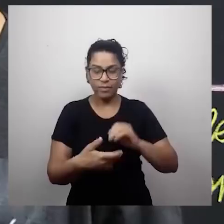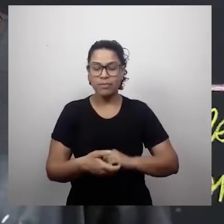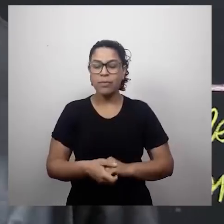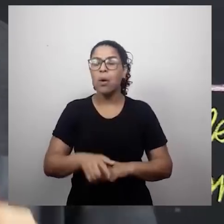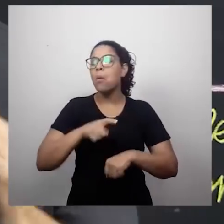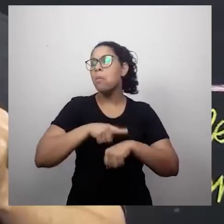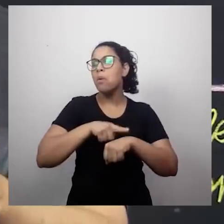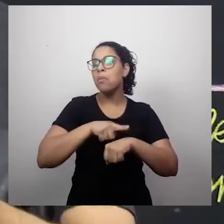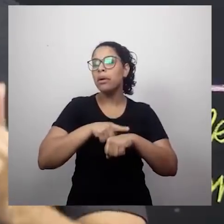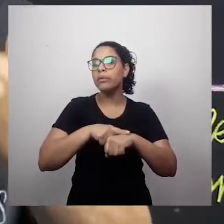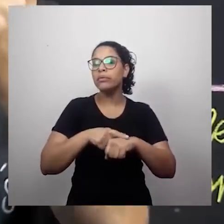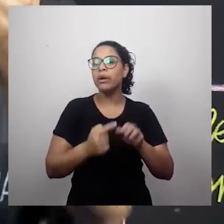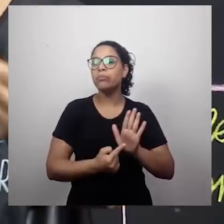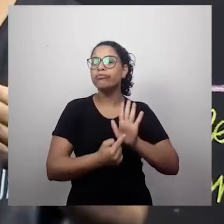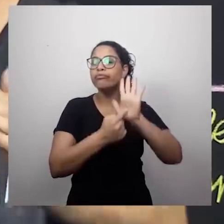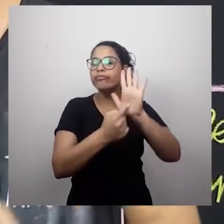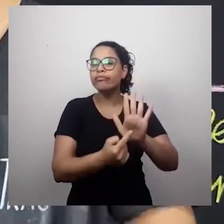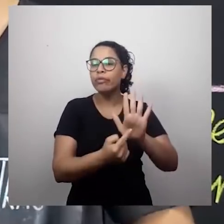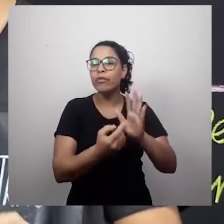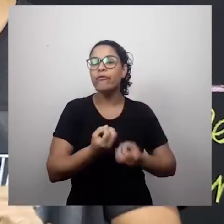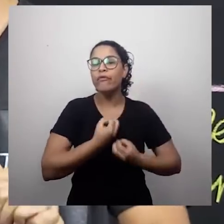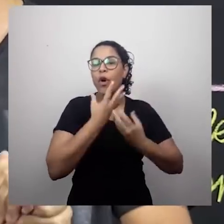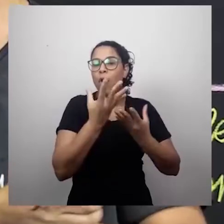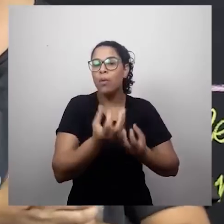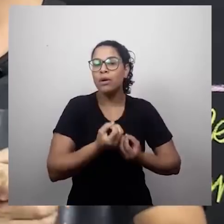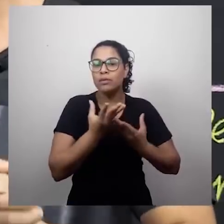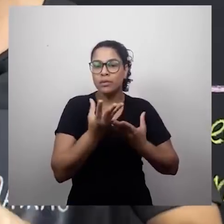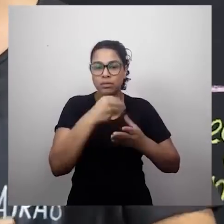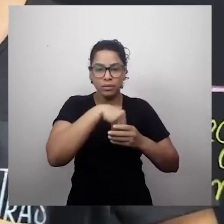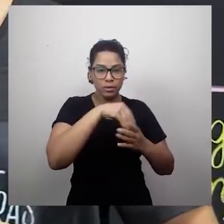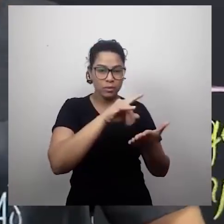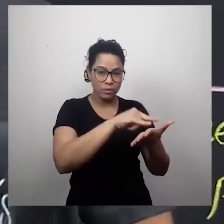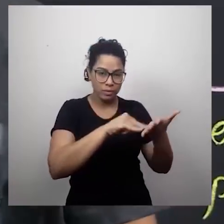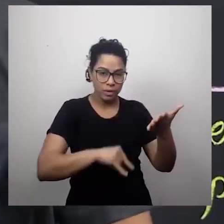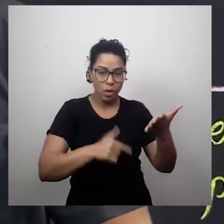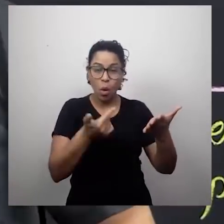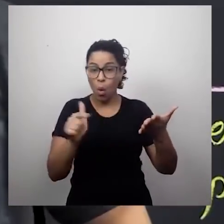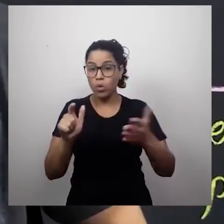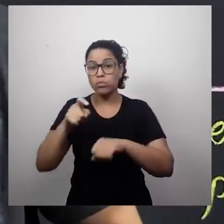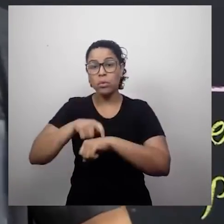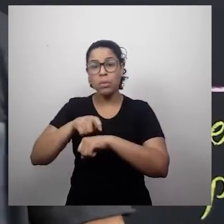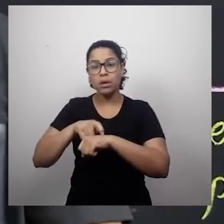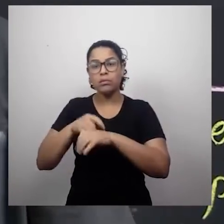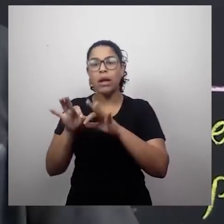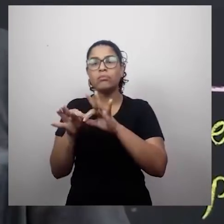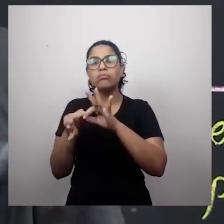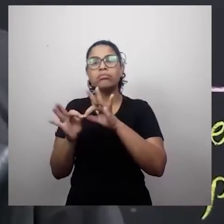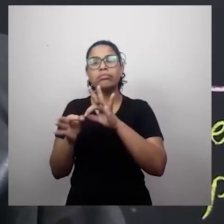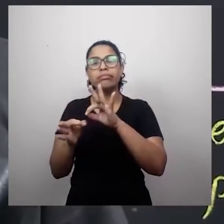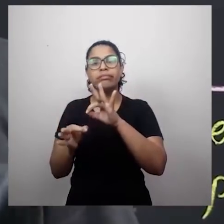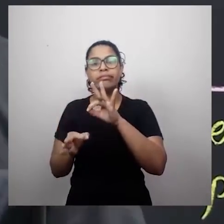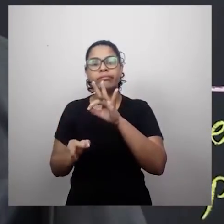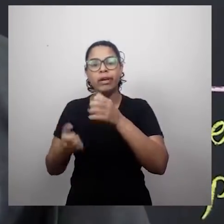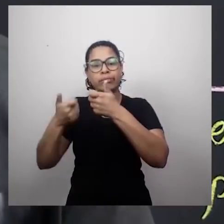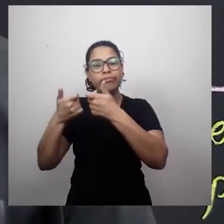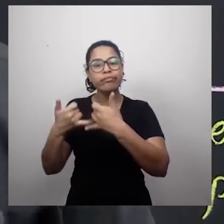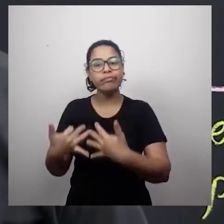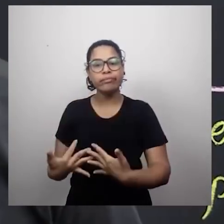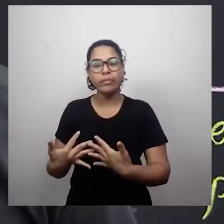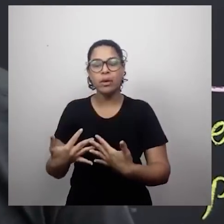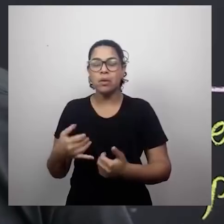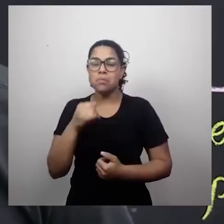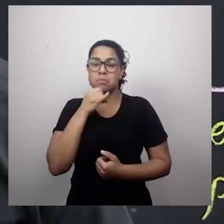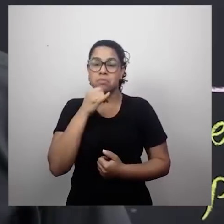informar algo, você vai expor, colocar essa informação no seu texto. Em outros momentos você vai descrever. Pense, por exemplo, que se